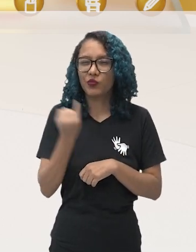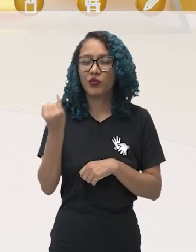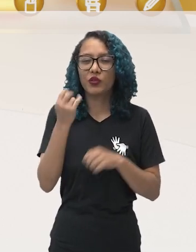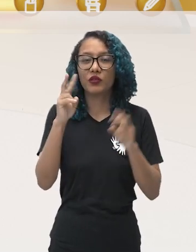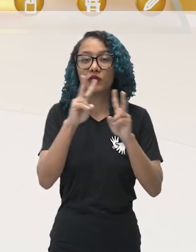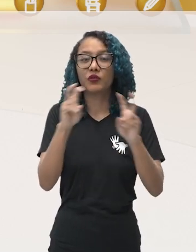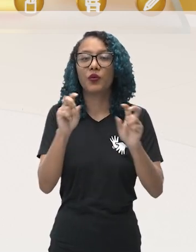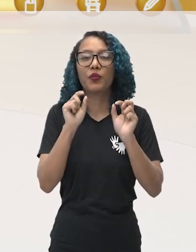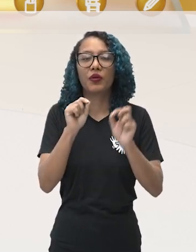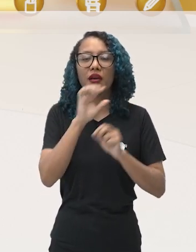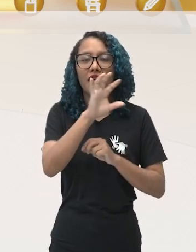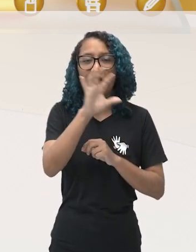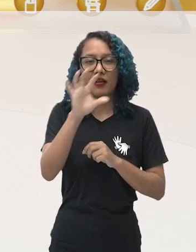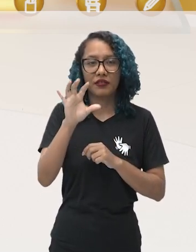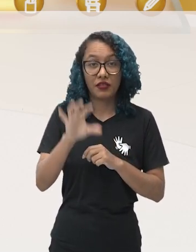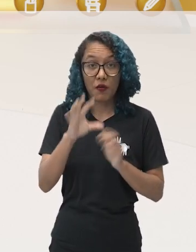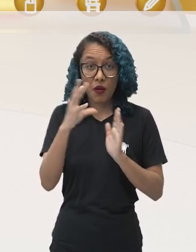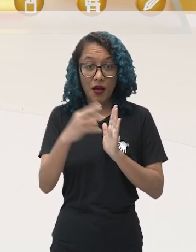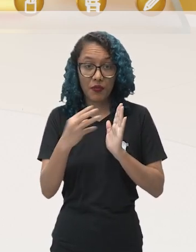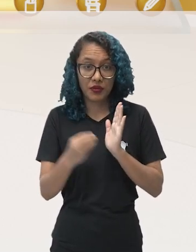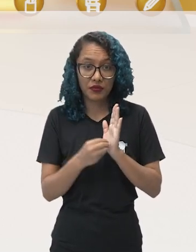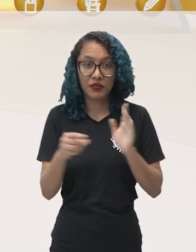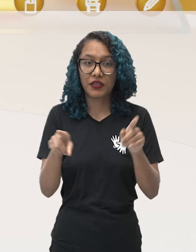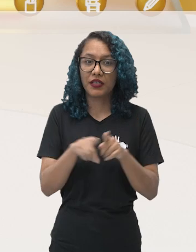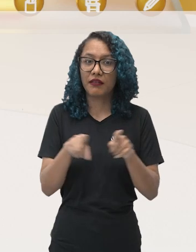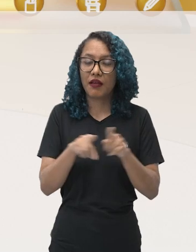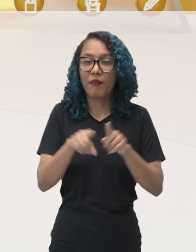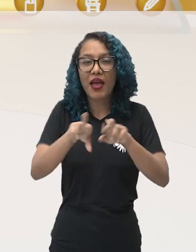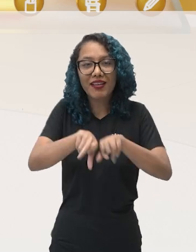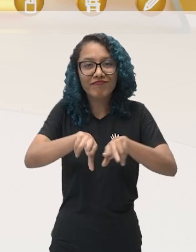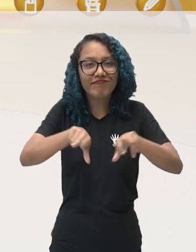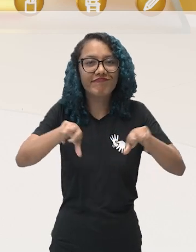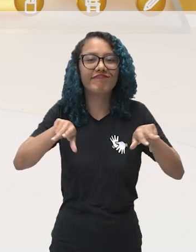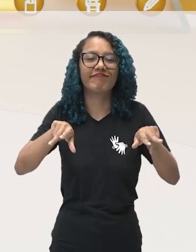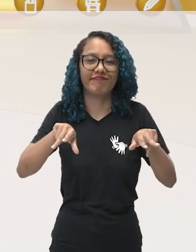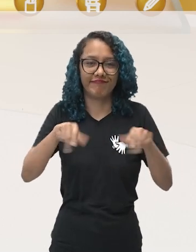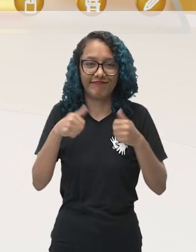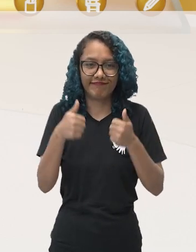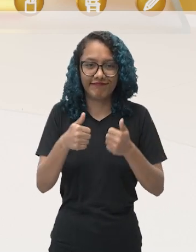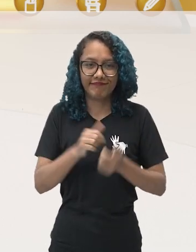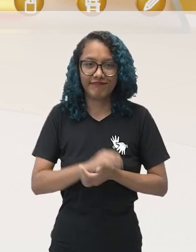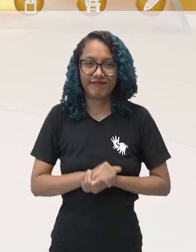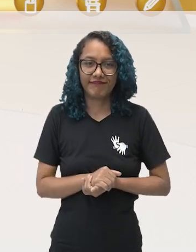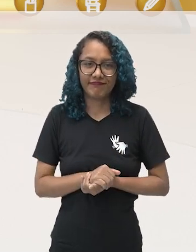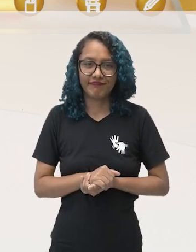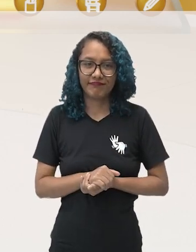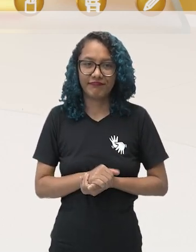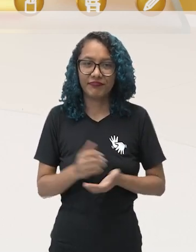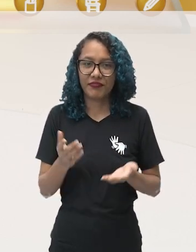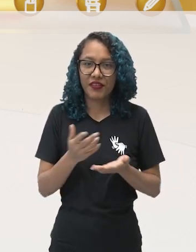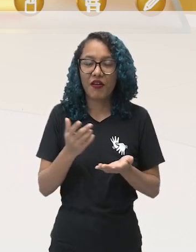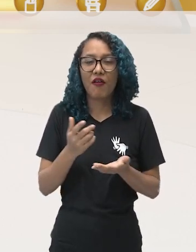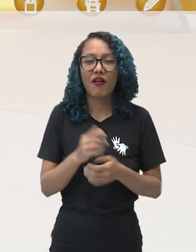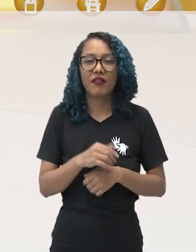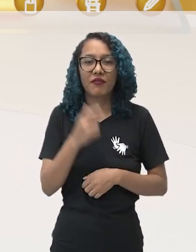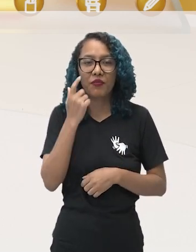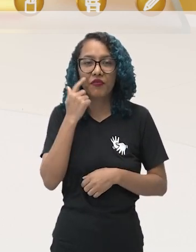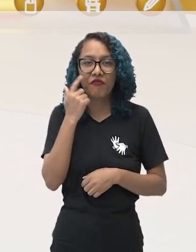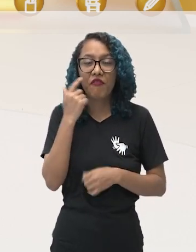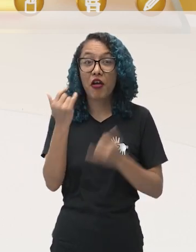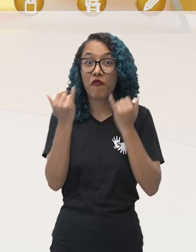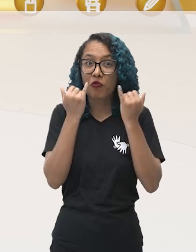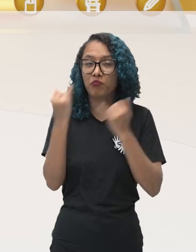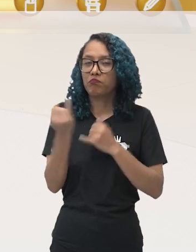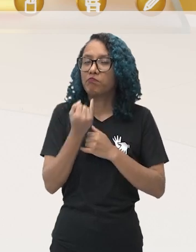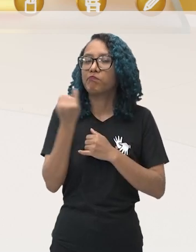sobre as regiões amazônicas e a sua diversidade, né? A gente vai verificar muitas informações